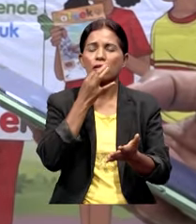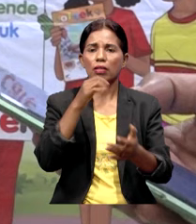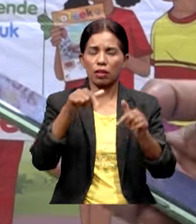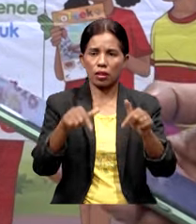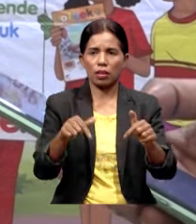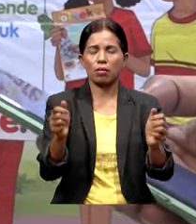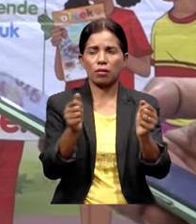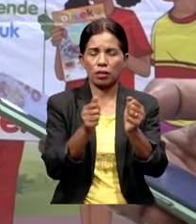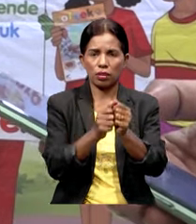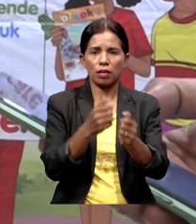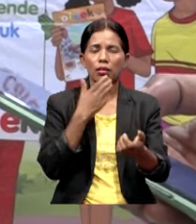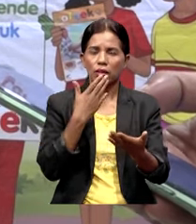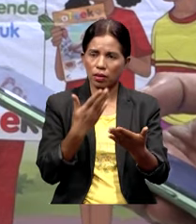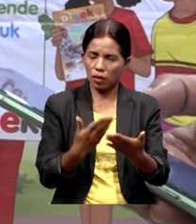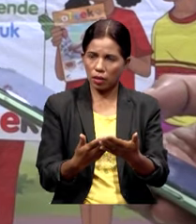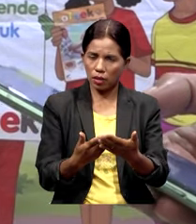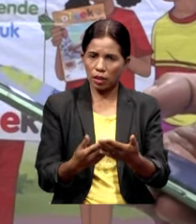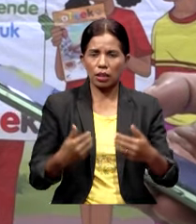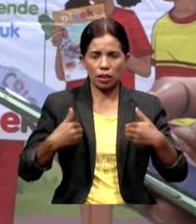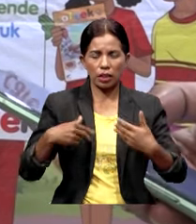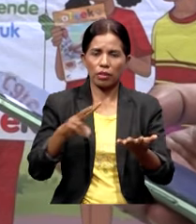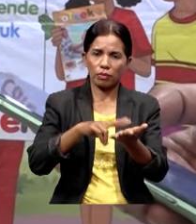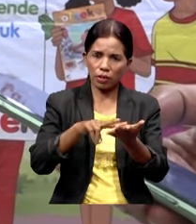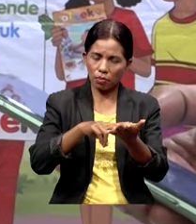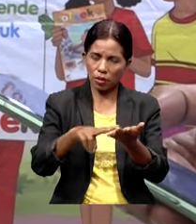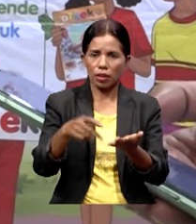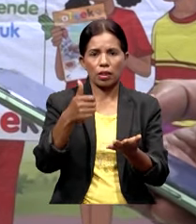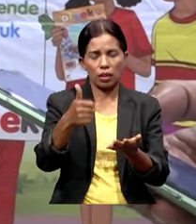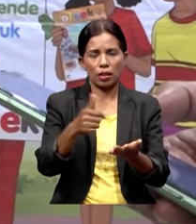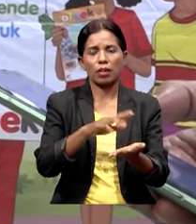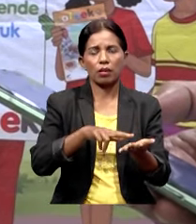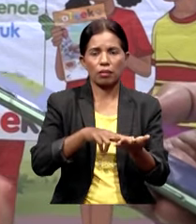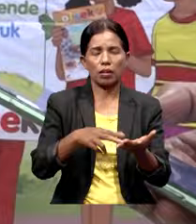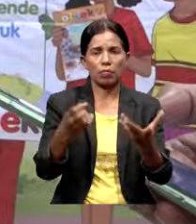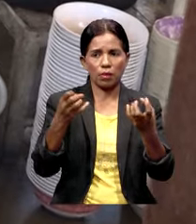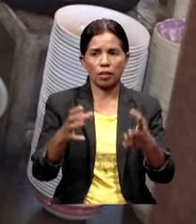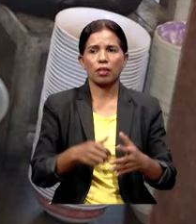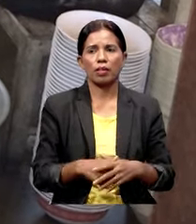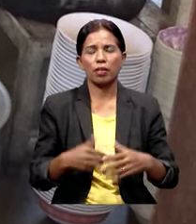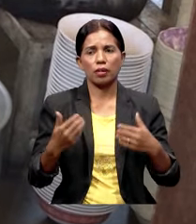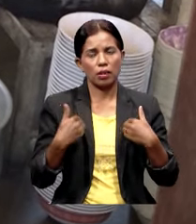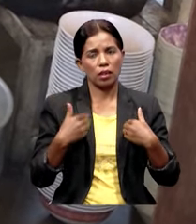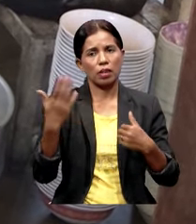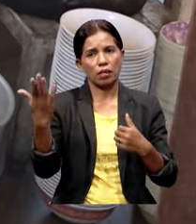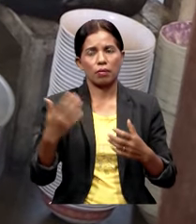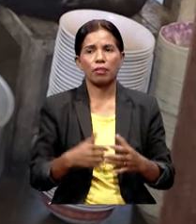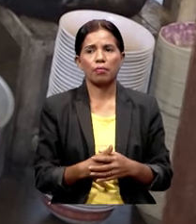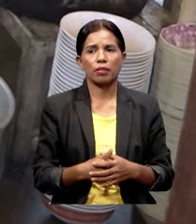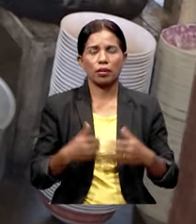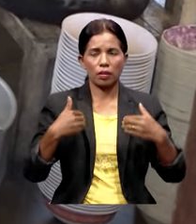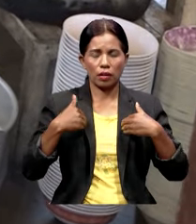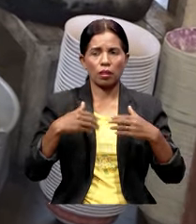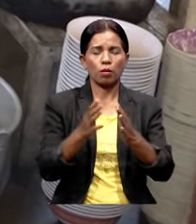ida ne ni composição carboidrato han sane, proteína han sane, vitamina han sane, ida ne e haneba. Iha ona